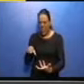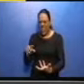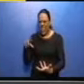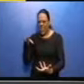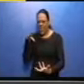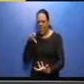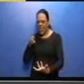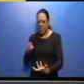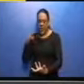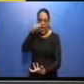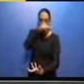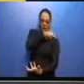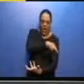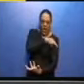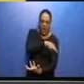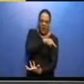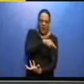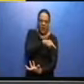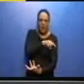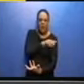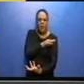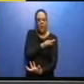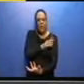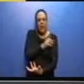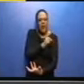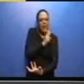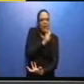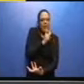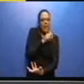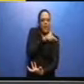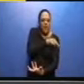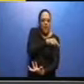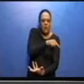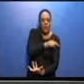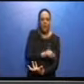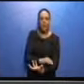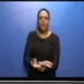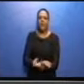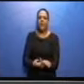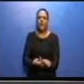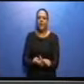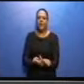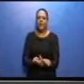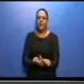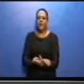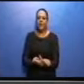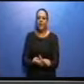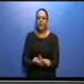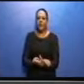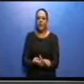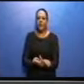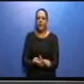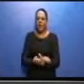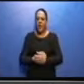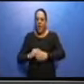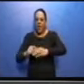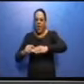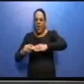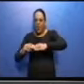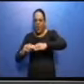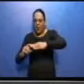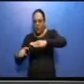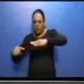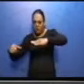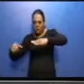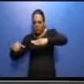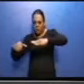né, eles incidem aqui próximo, né, da linha do Equador. Na proximidade da linha do Equador, a incidência dos